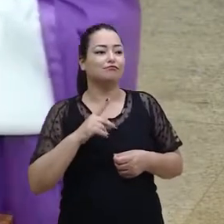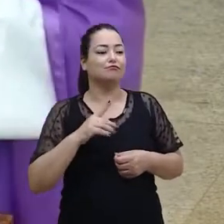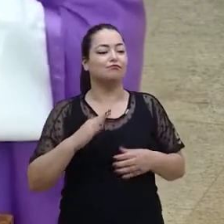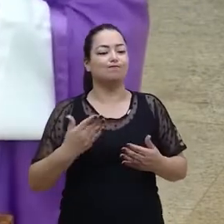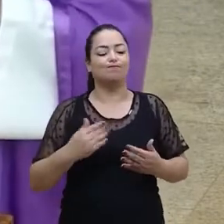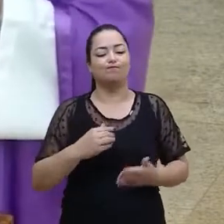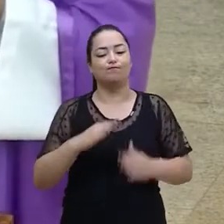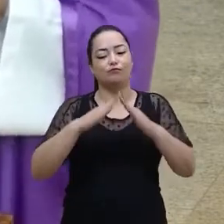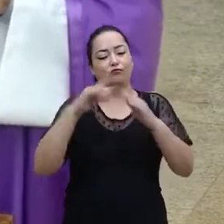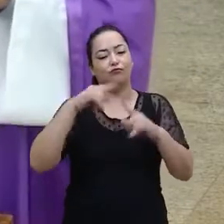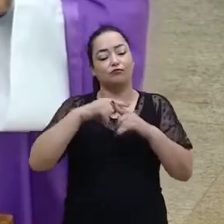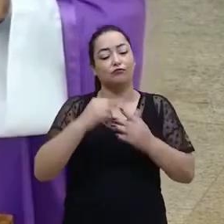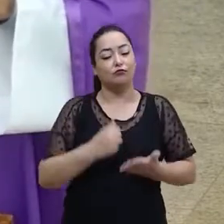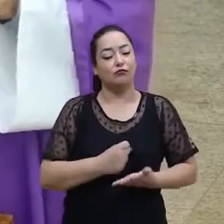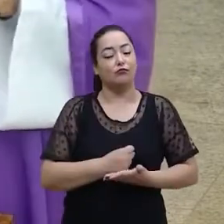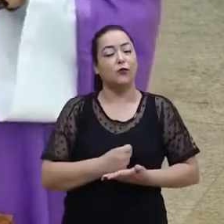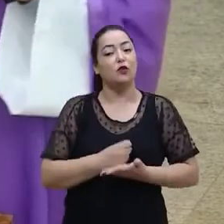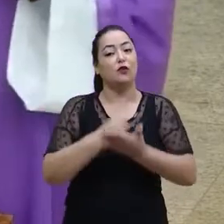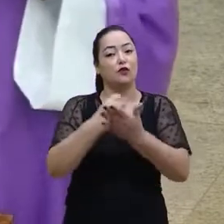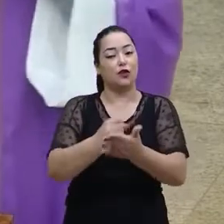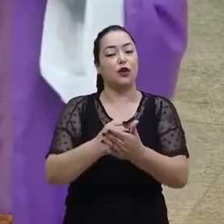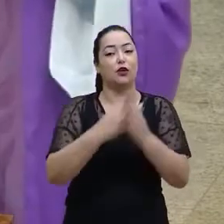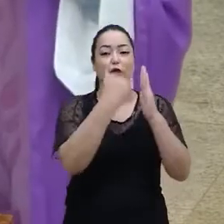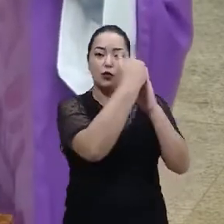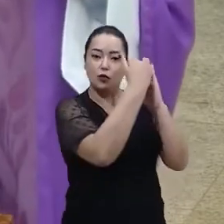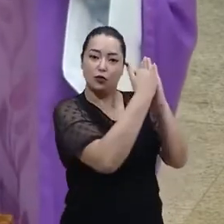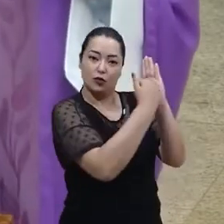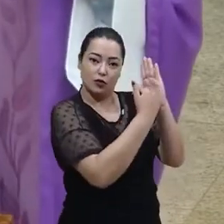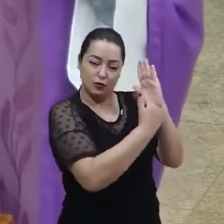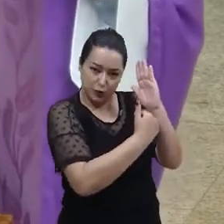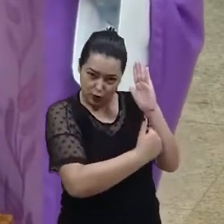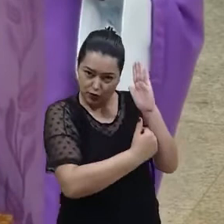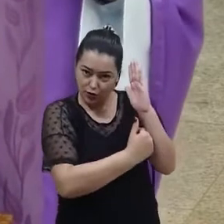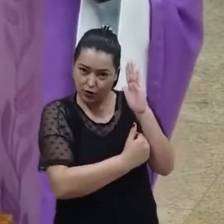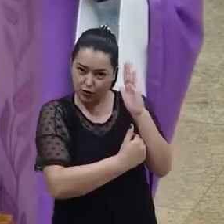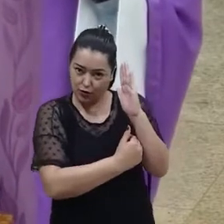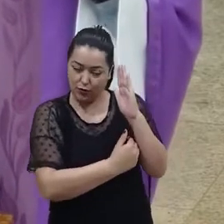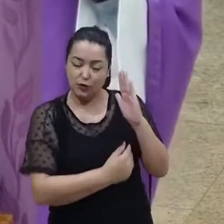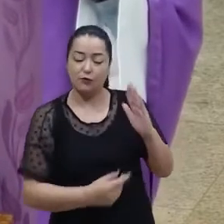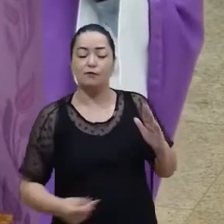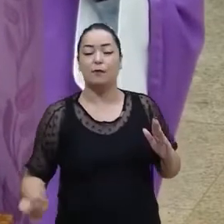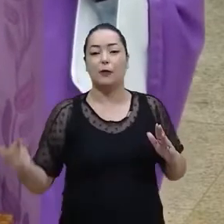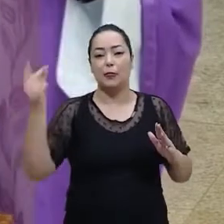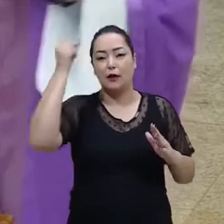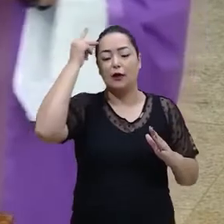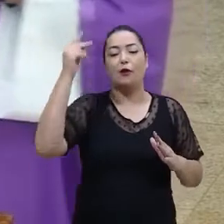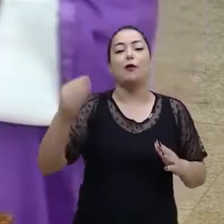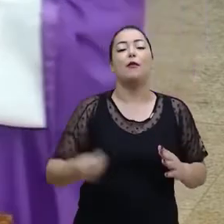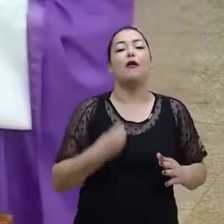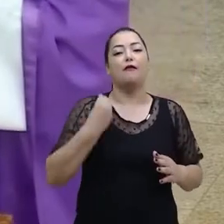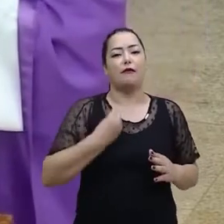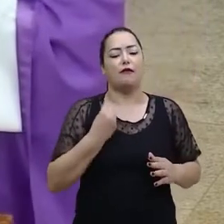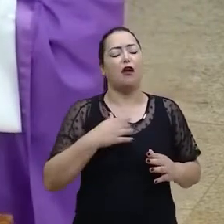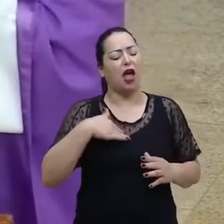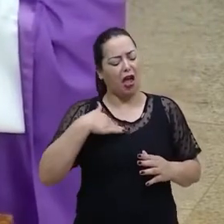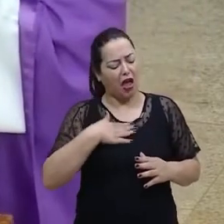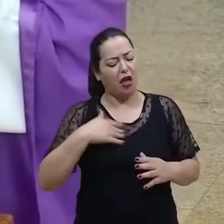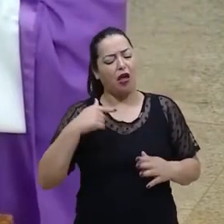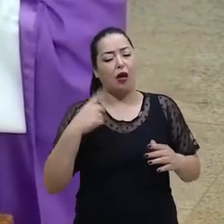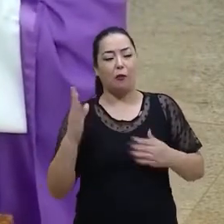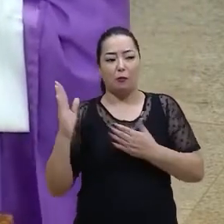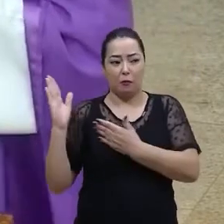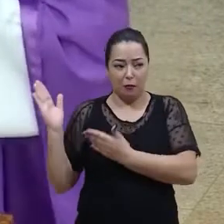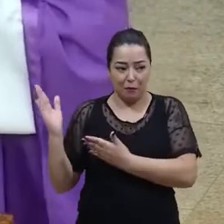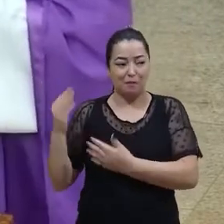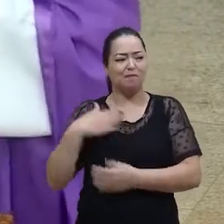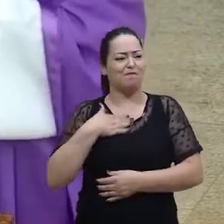programa espiritual para ser vivenciado nesses 40 dias eu gosto muito disso